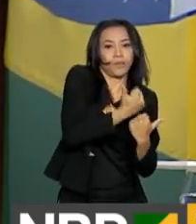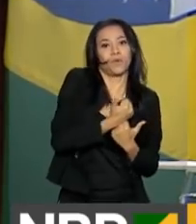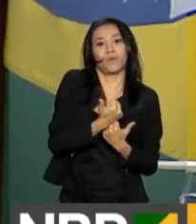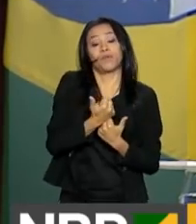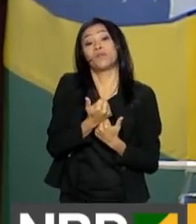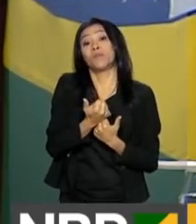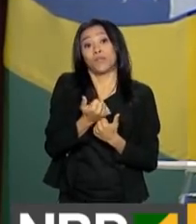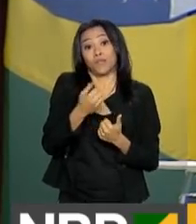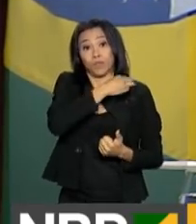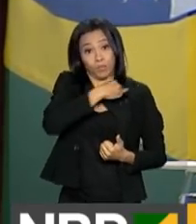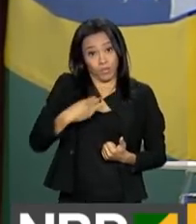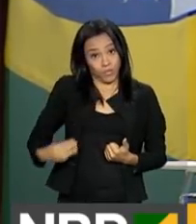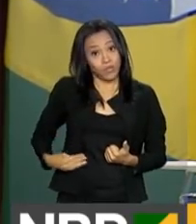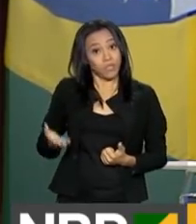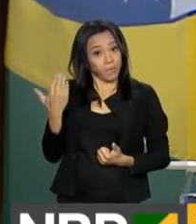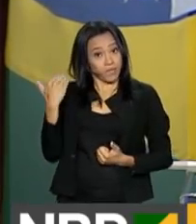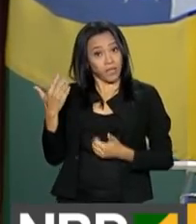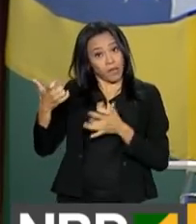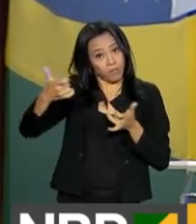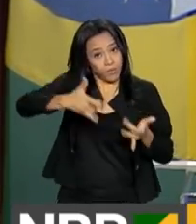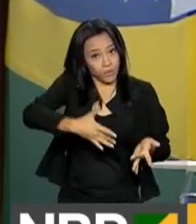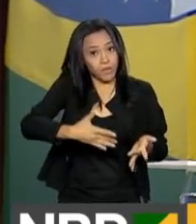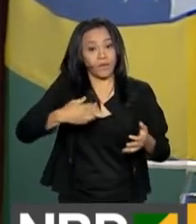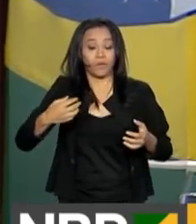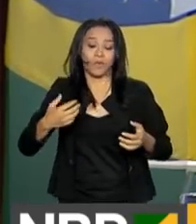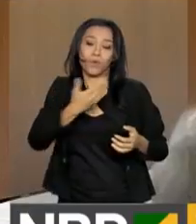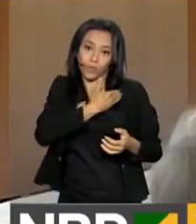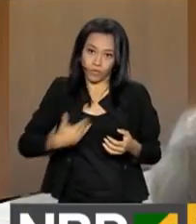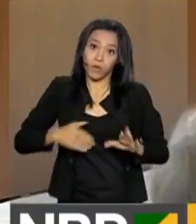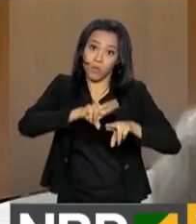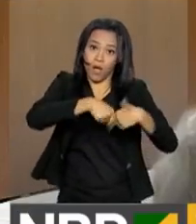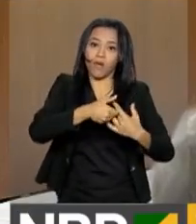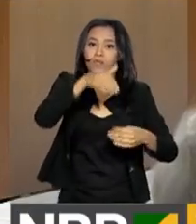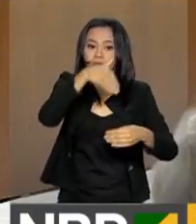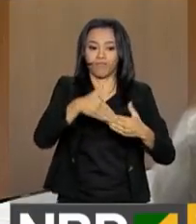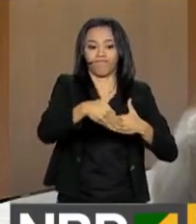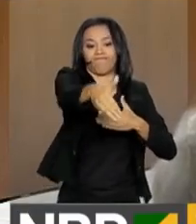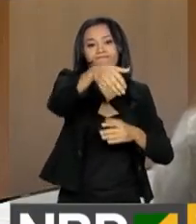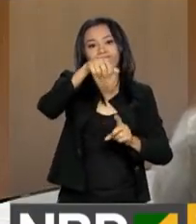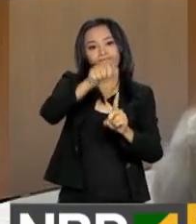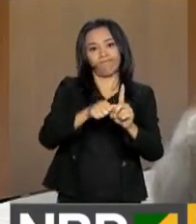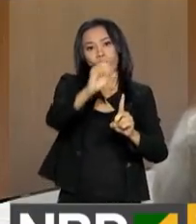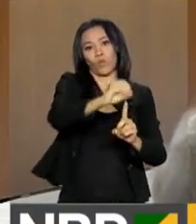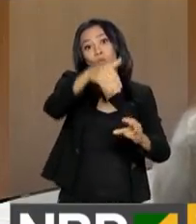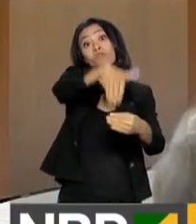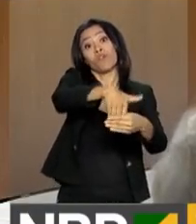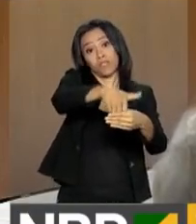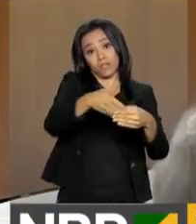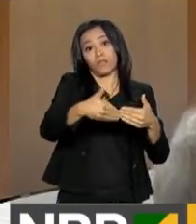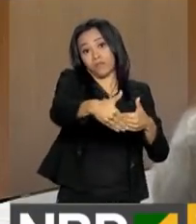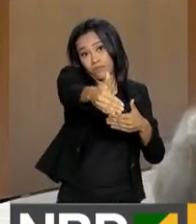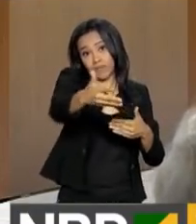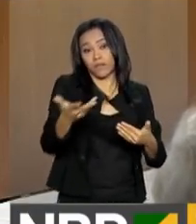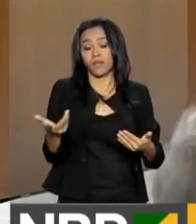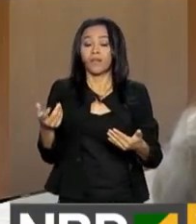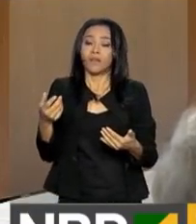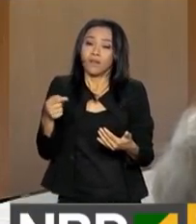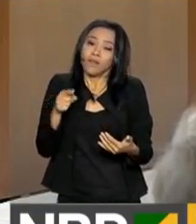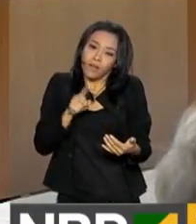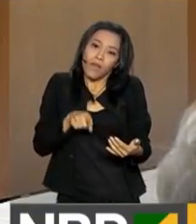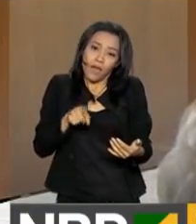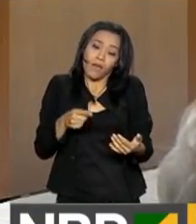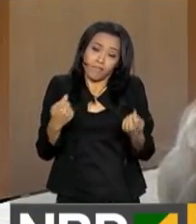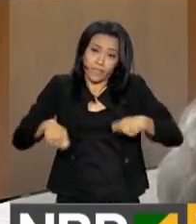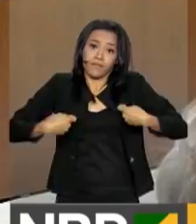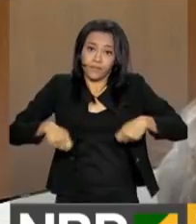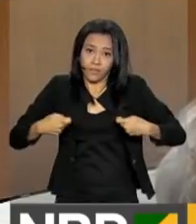o governo e naturalmente volto a dizer com a interlocução muito saudável muito próspera muito oportuna muito